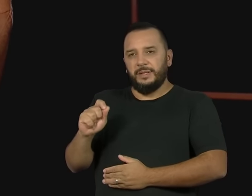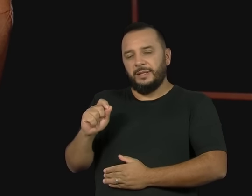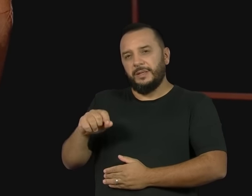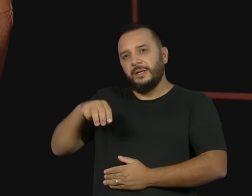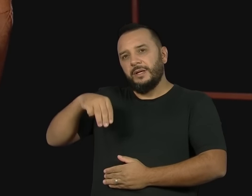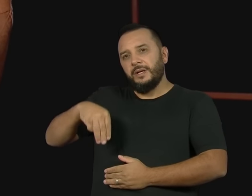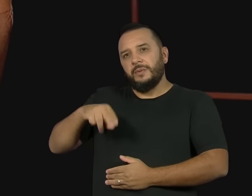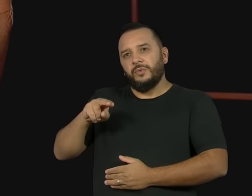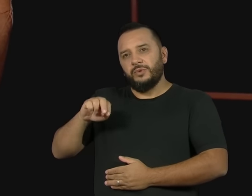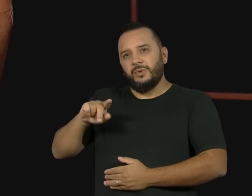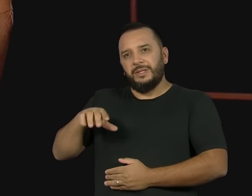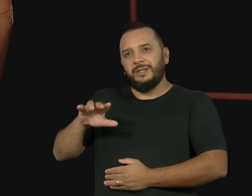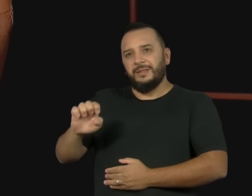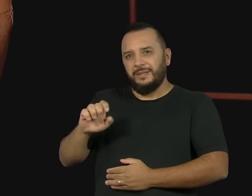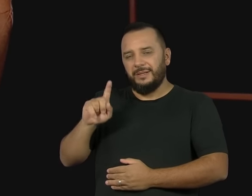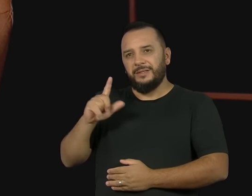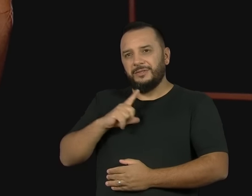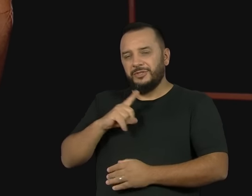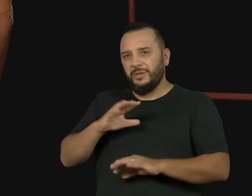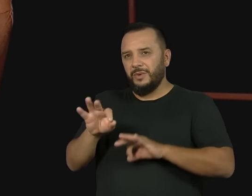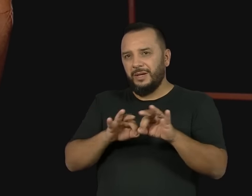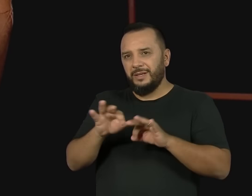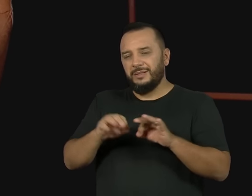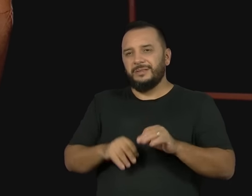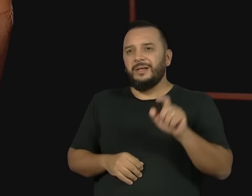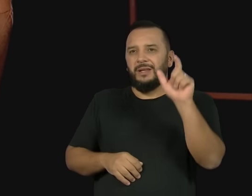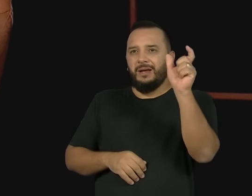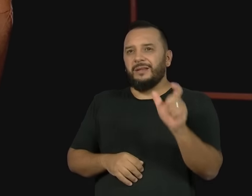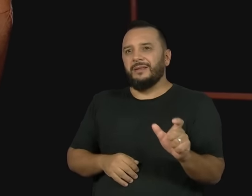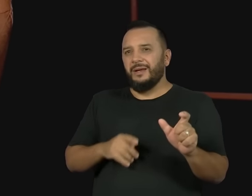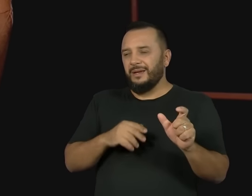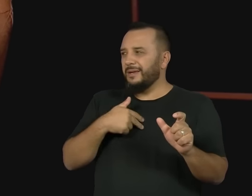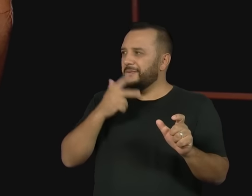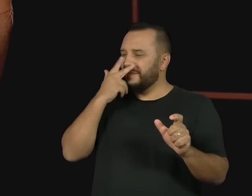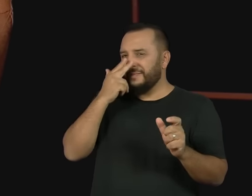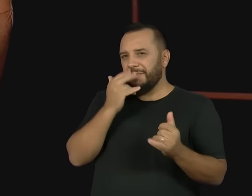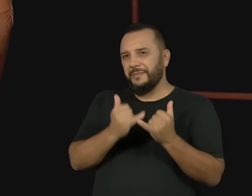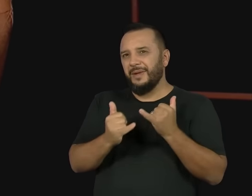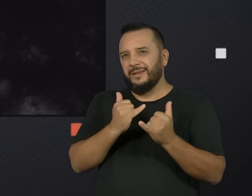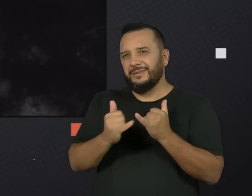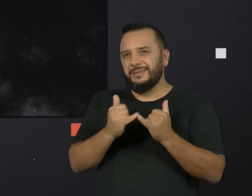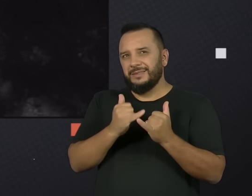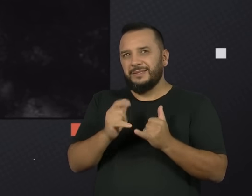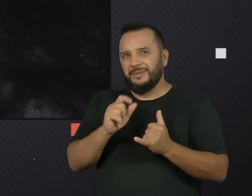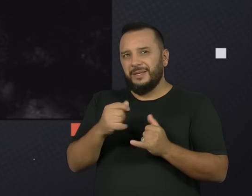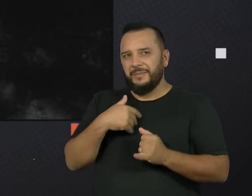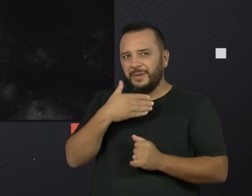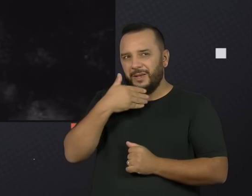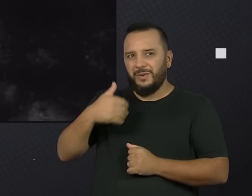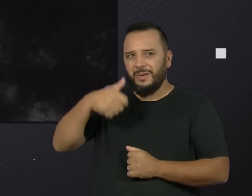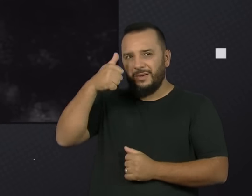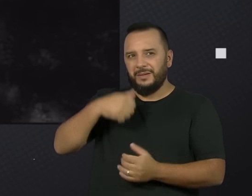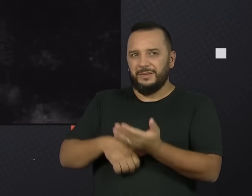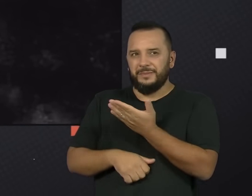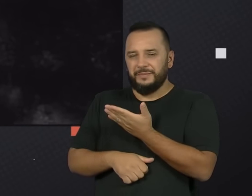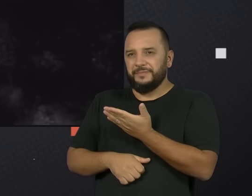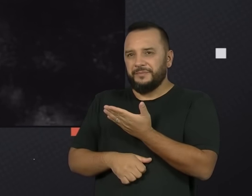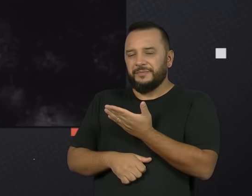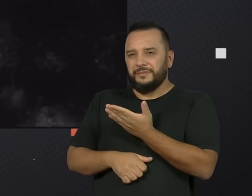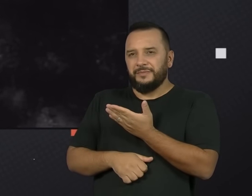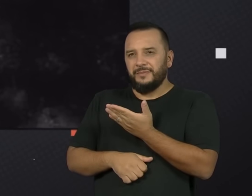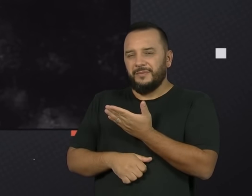Mussolini estava organizando a Itália de um jeito que parecia que podia ser melhor. Entende? E